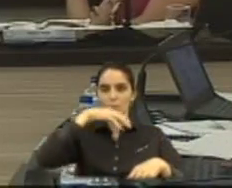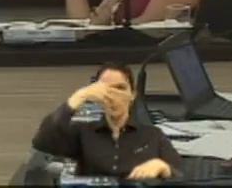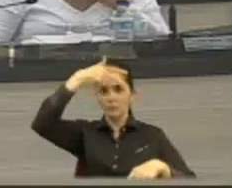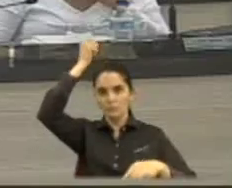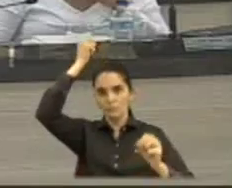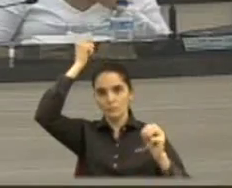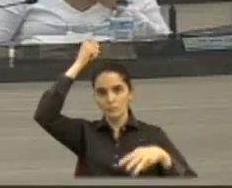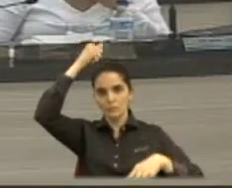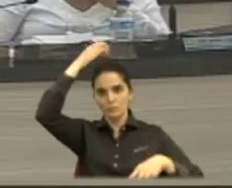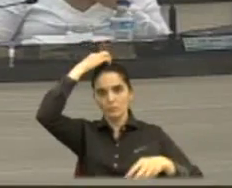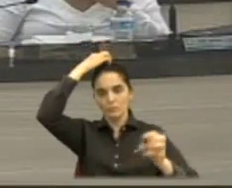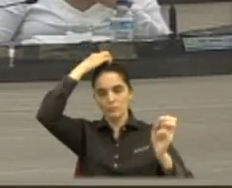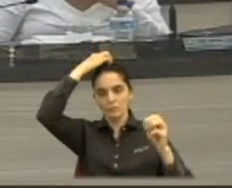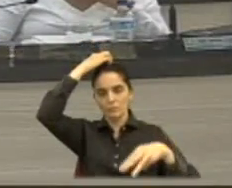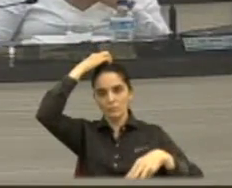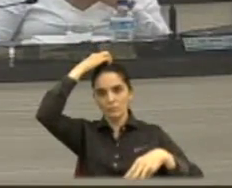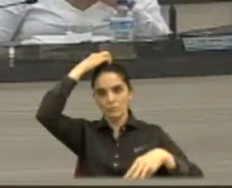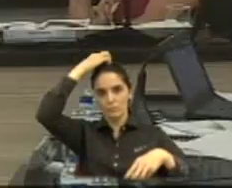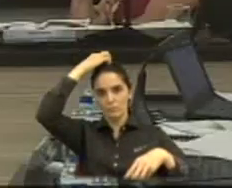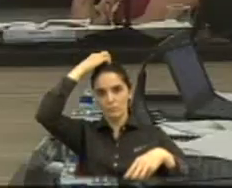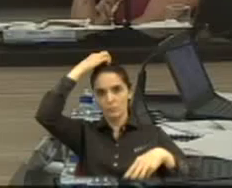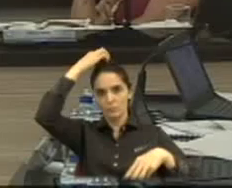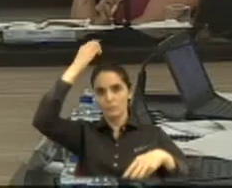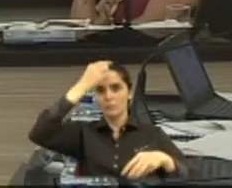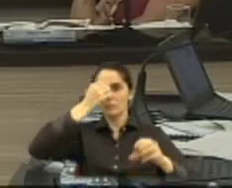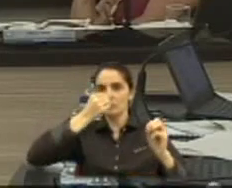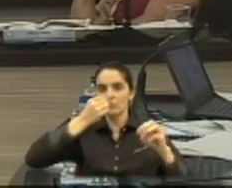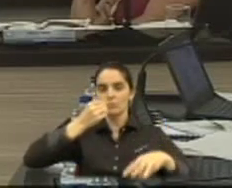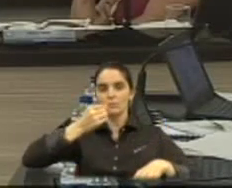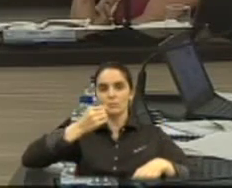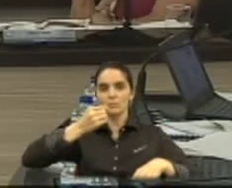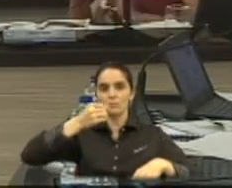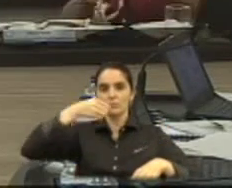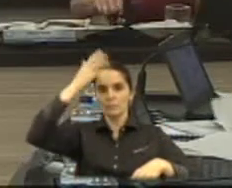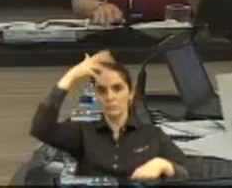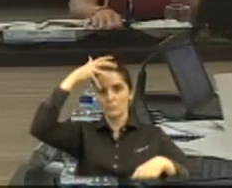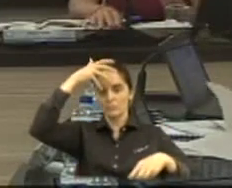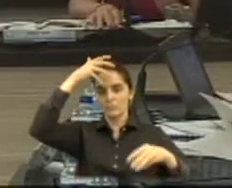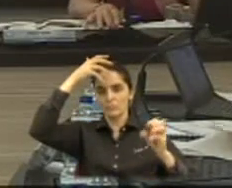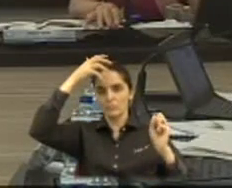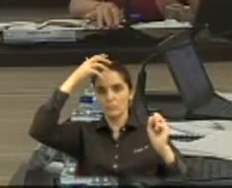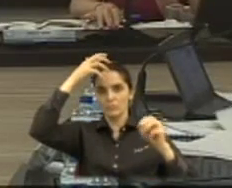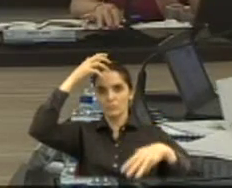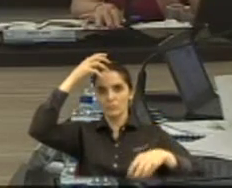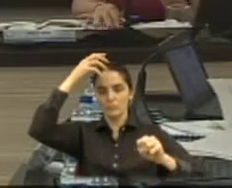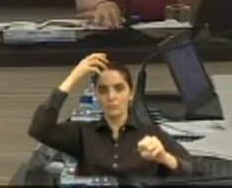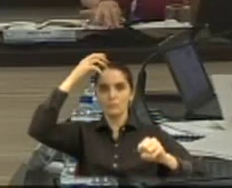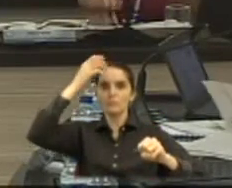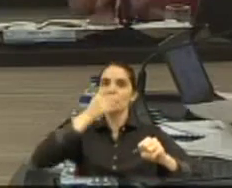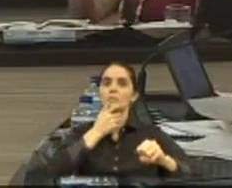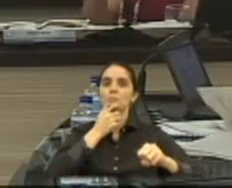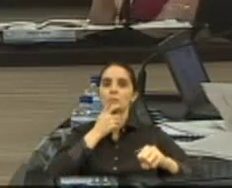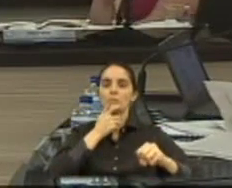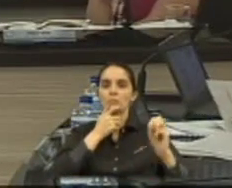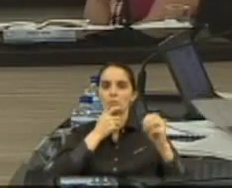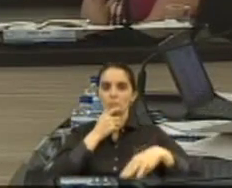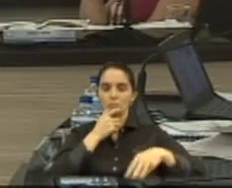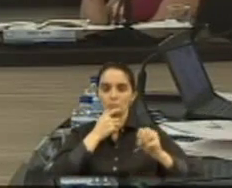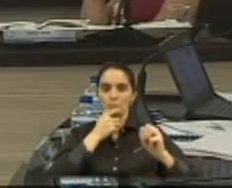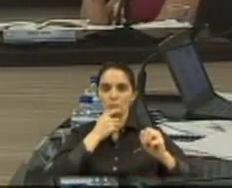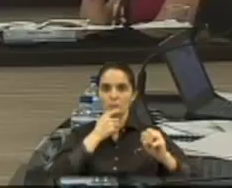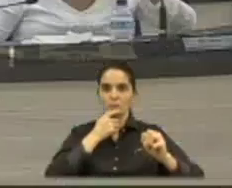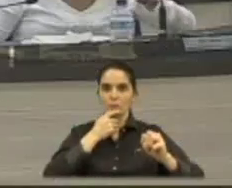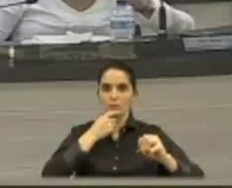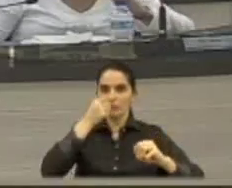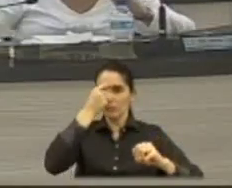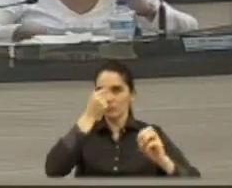Toninho Franco. Sim. Darcy Reis. Sim. Divaldo Soares Antunes. Sim. Érica Tanque. Sim, Excelência. Érica Monteiro. Sim.